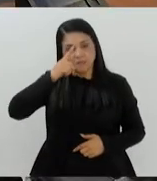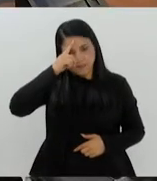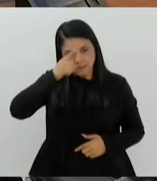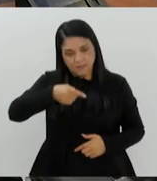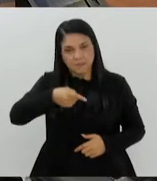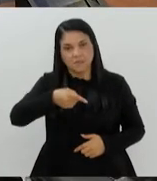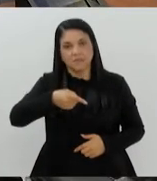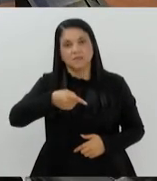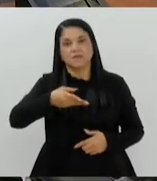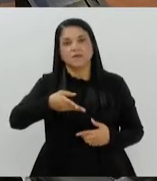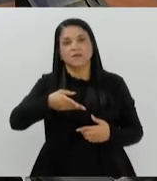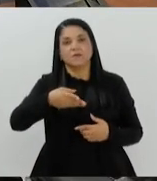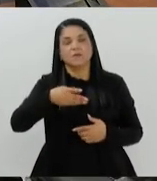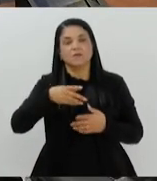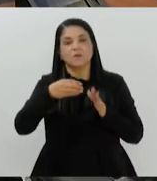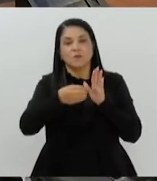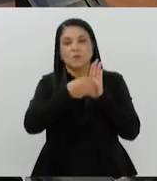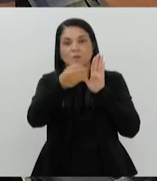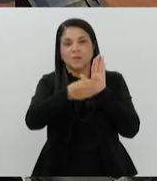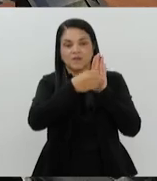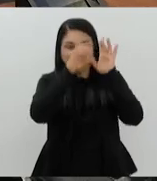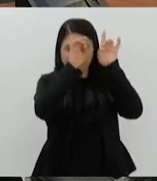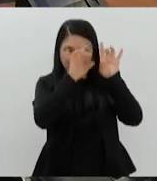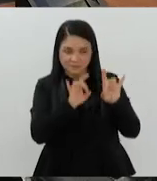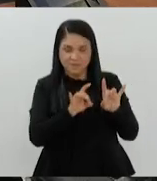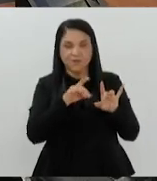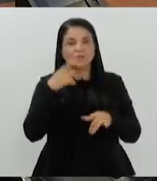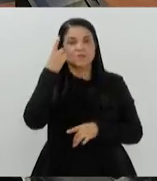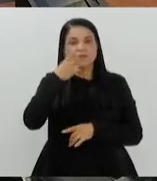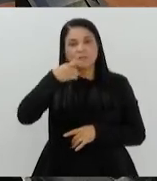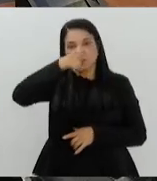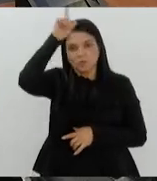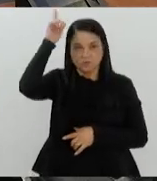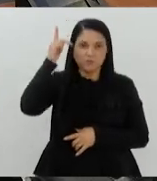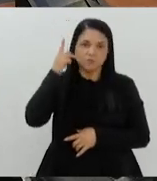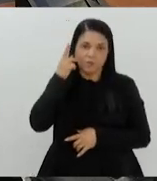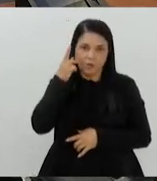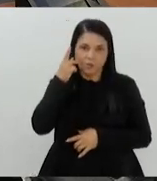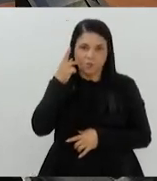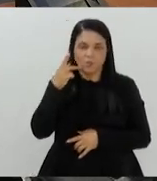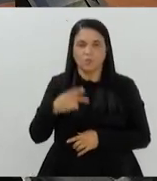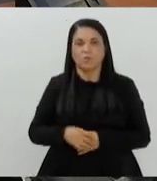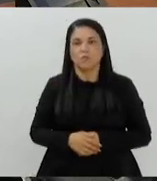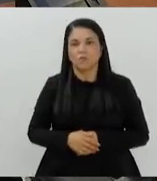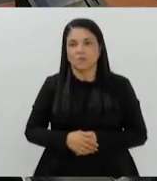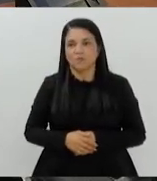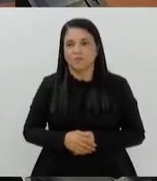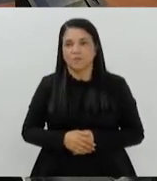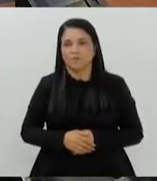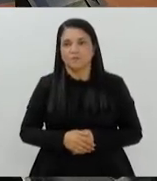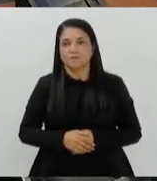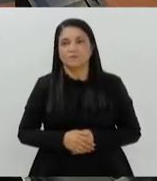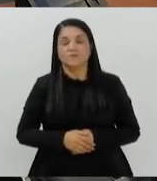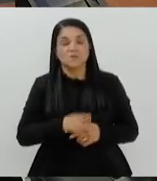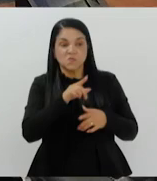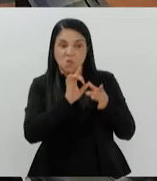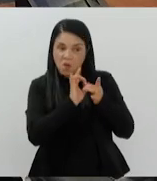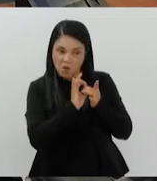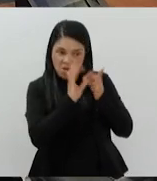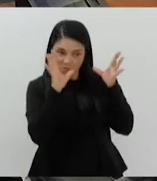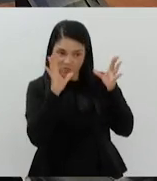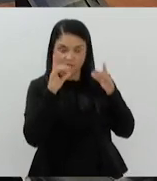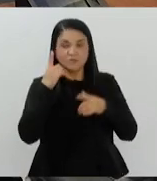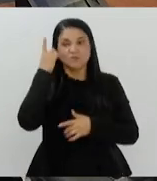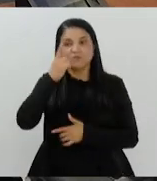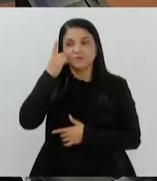Designa parecerista especial. Designa o parecerista especial, deputado Luiz Paulo Corrêa da Rocha. Com a devida autorização do